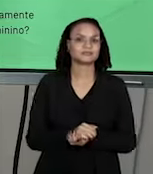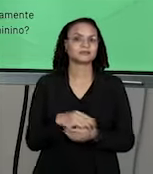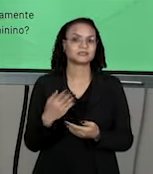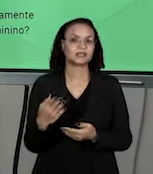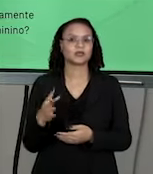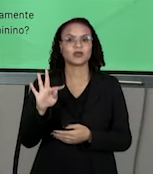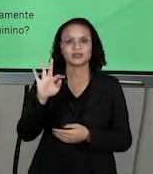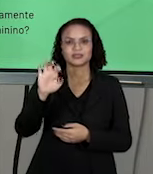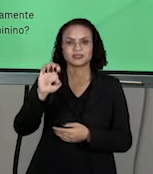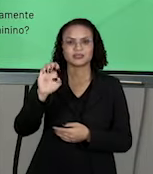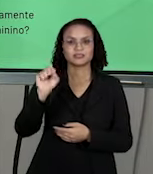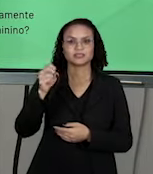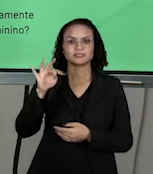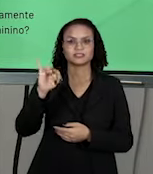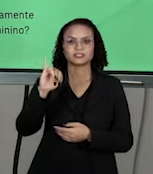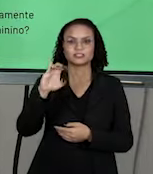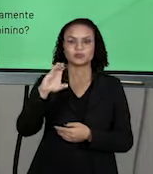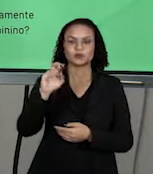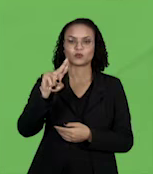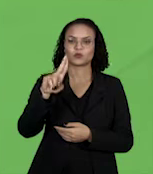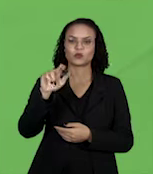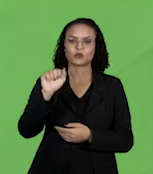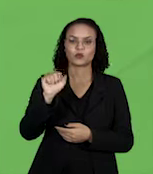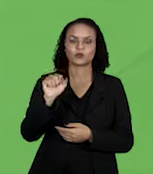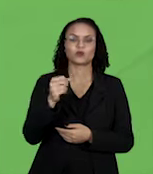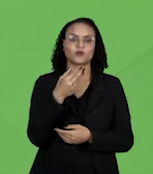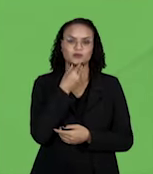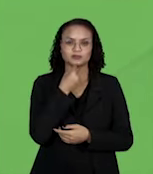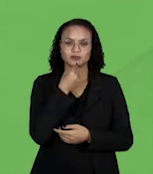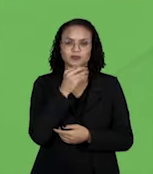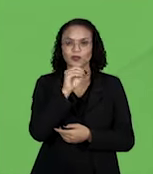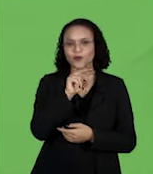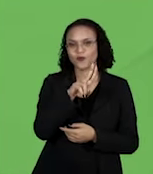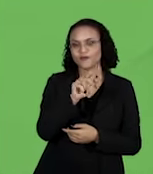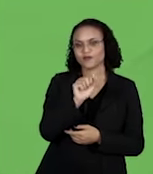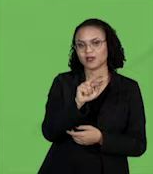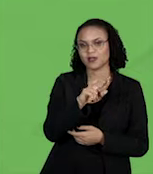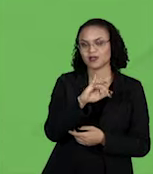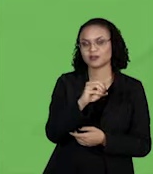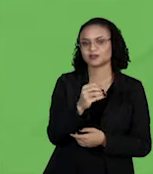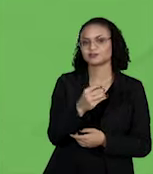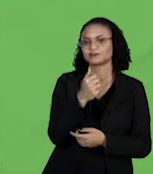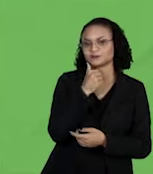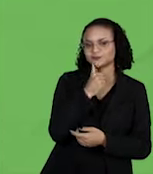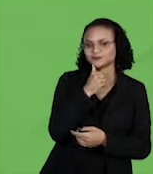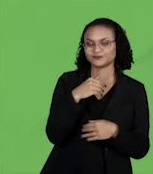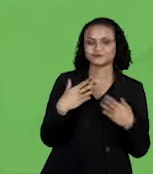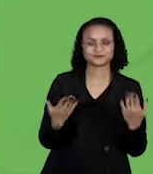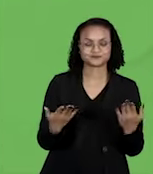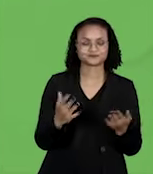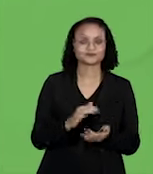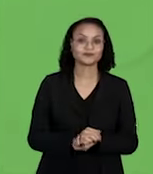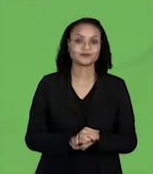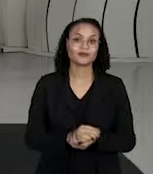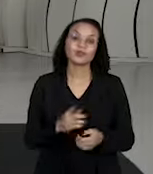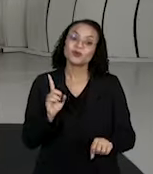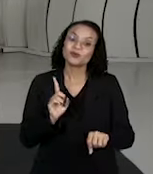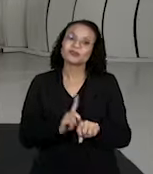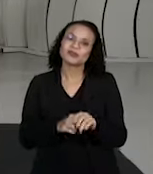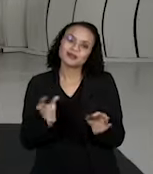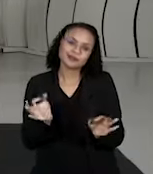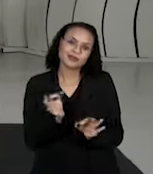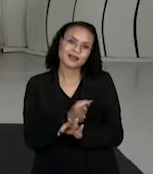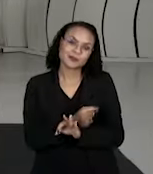ovário, feminino. Pessoal, o nosso tempo aqui hoje acabou, mas nós temos, né, várias atividades que